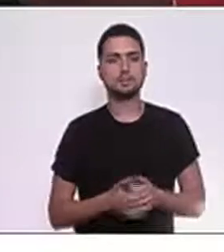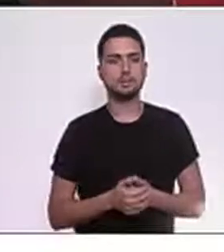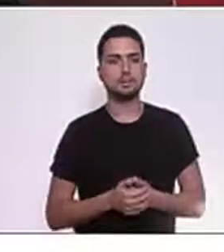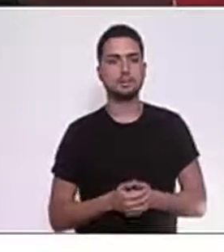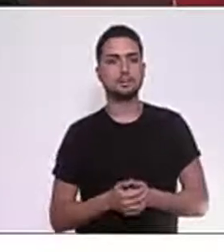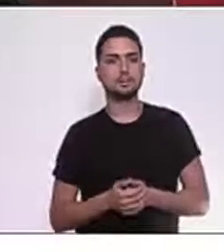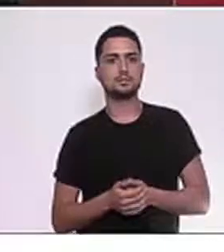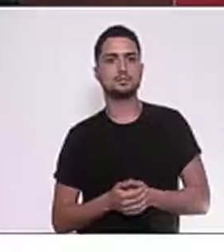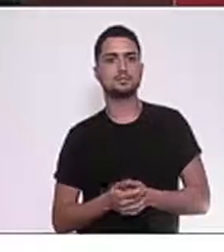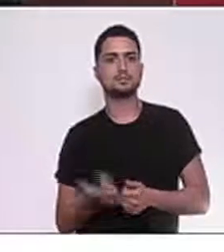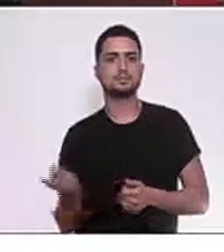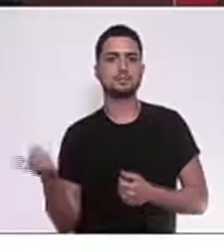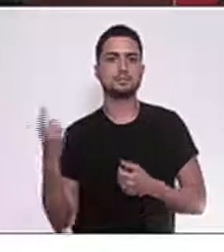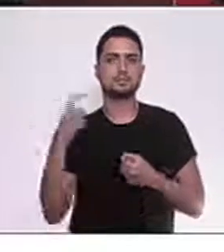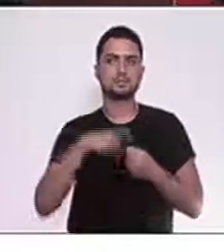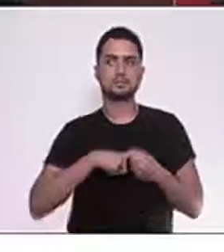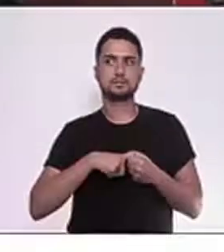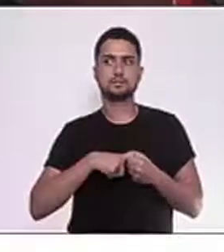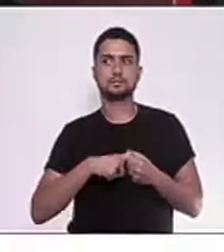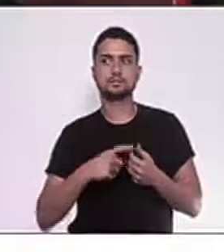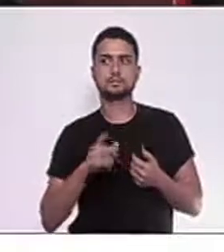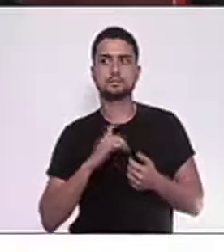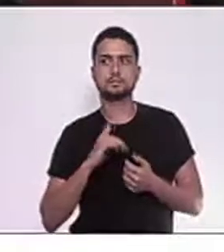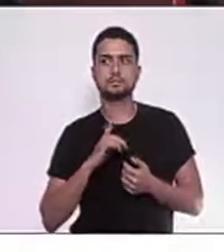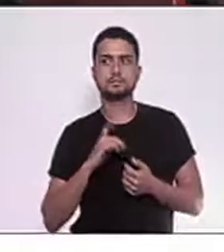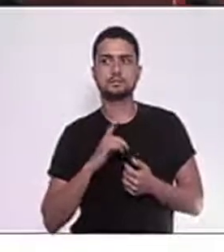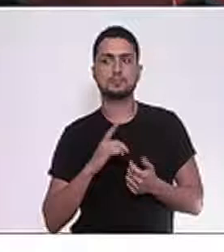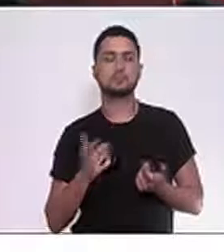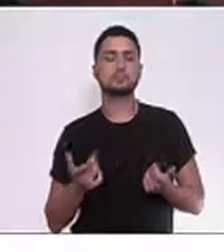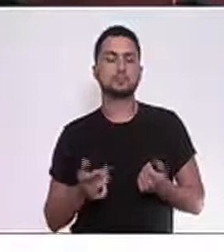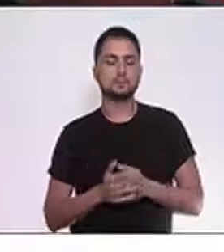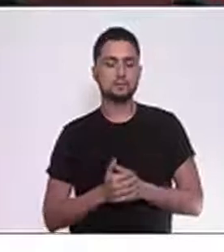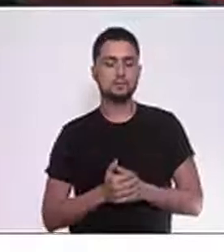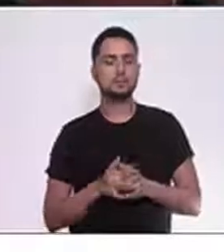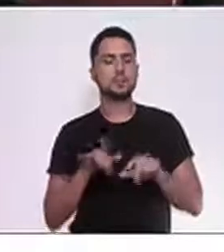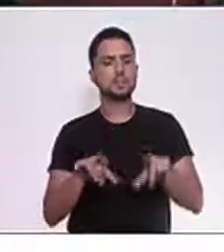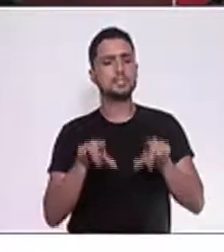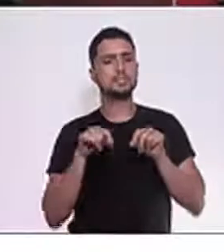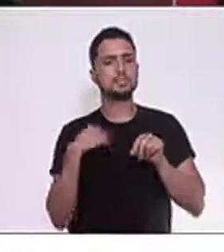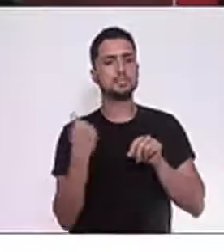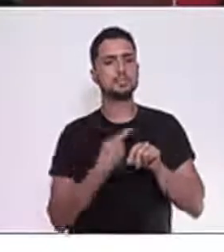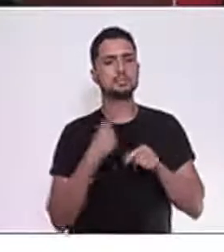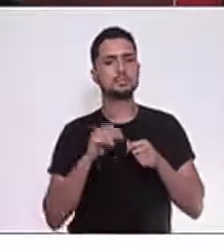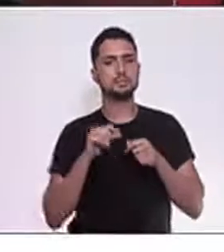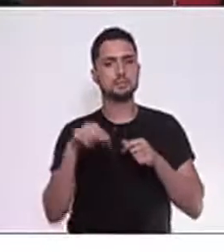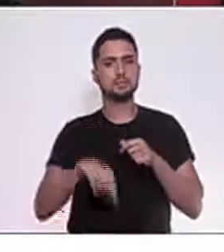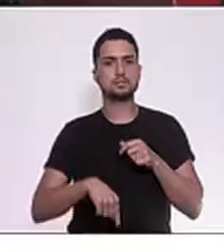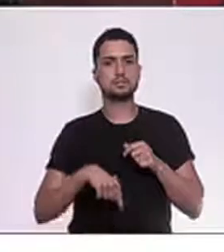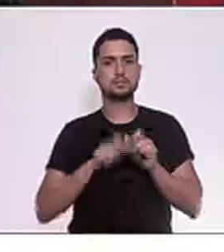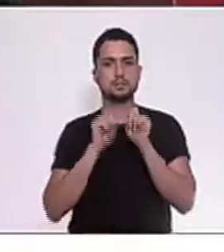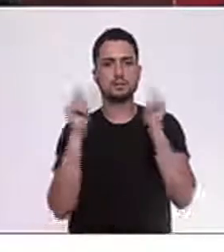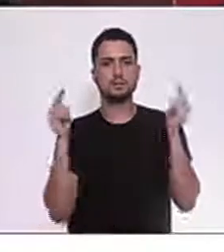gente retorne, que a gente volte atrás da decisão que a gente tome aqui dentro da casa.